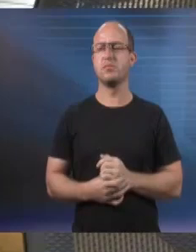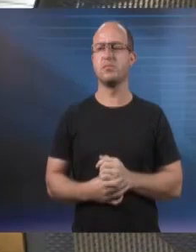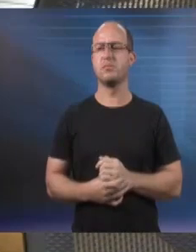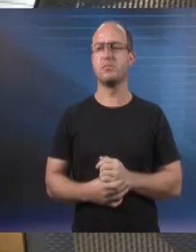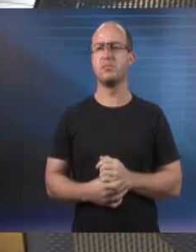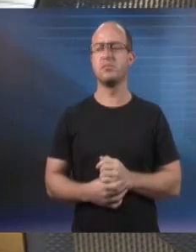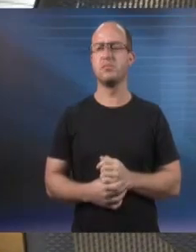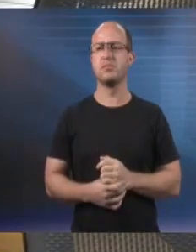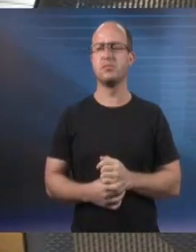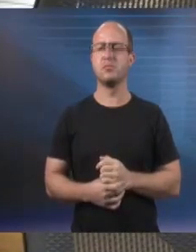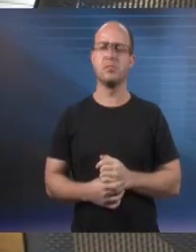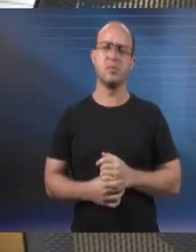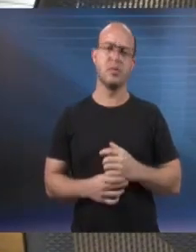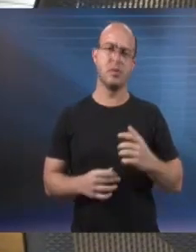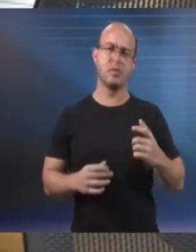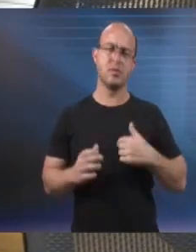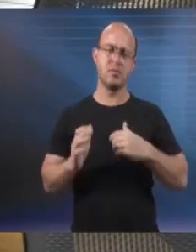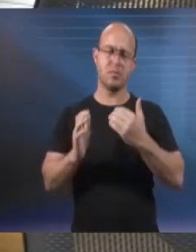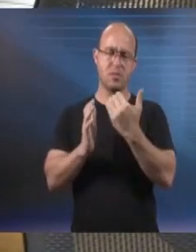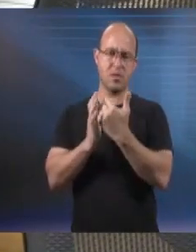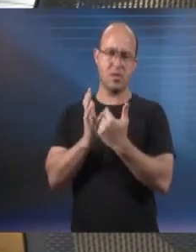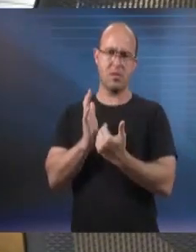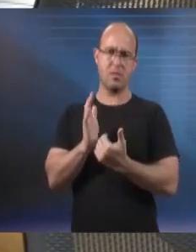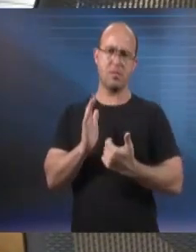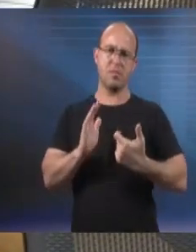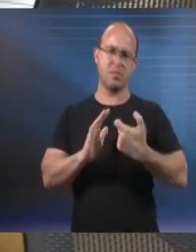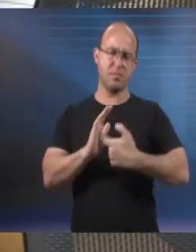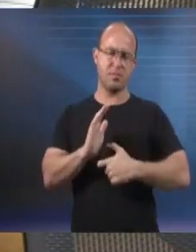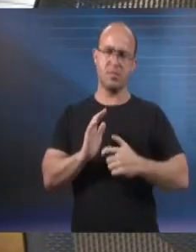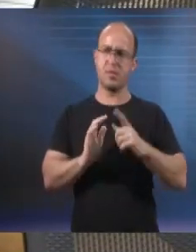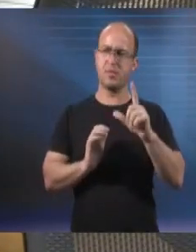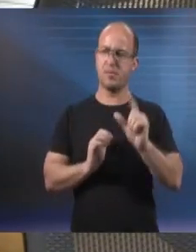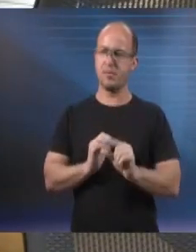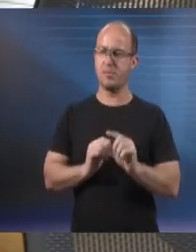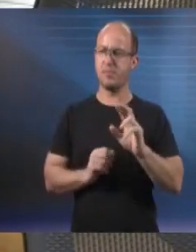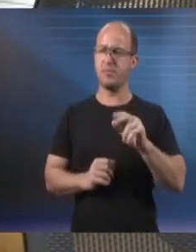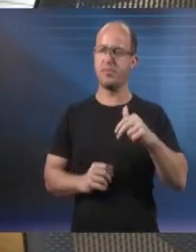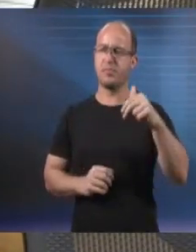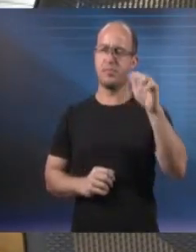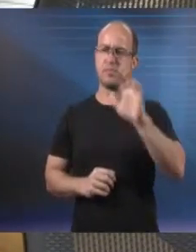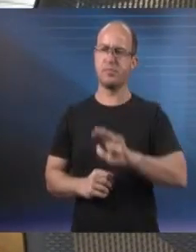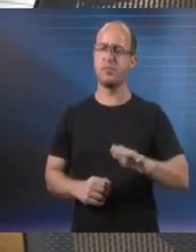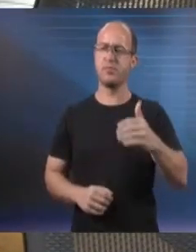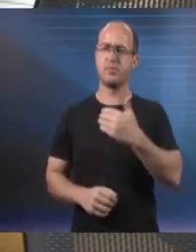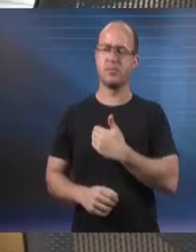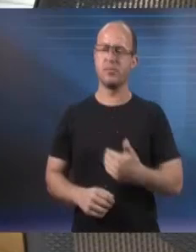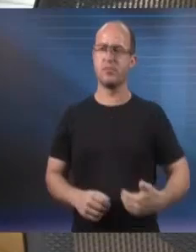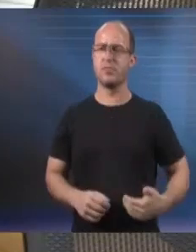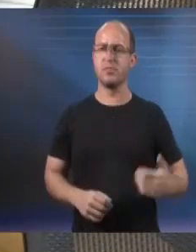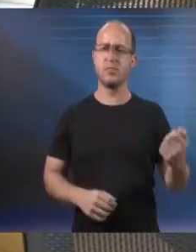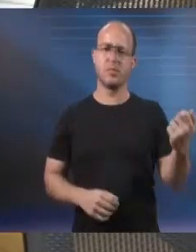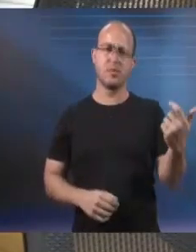de ter uma carga tributária menor aqui no Nordeste, o governo é tão